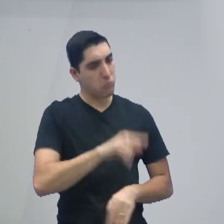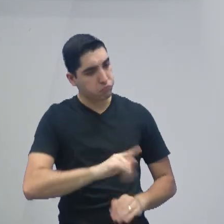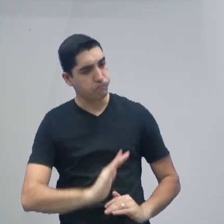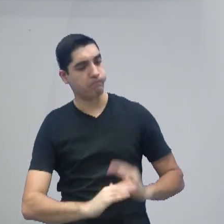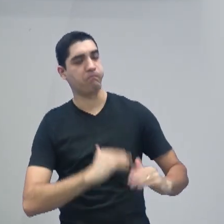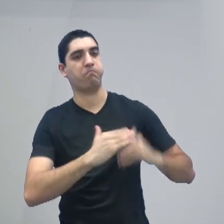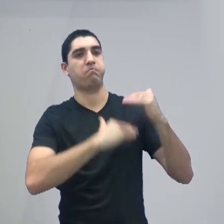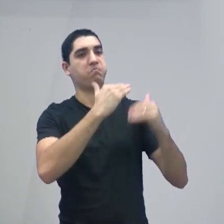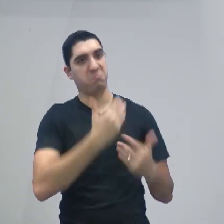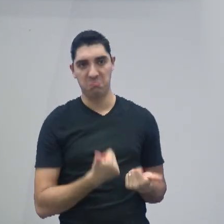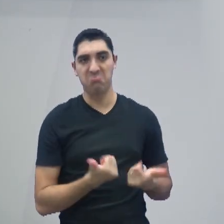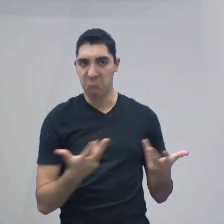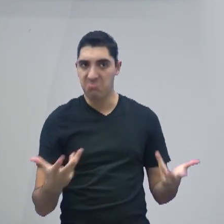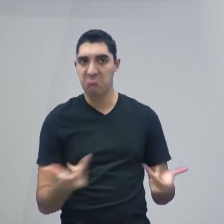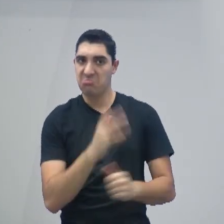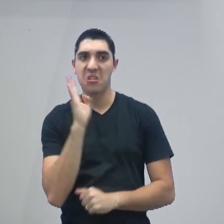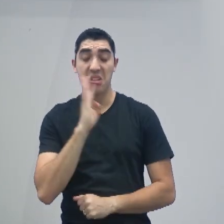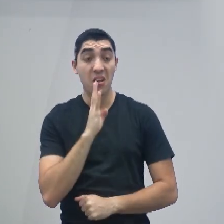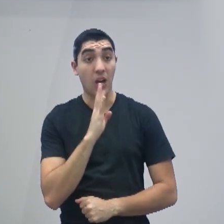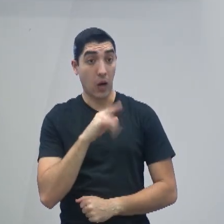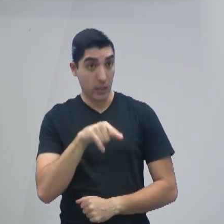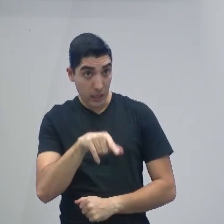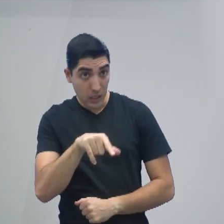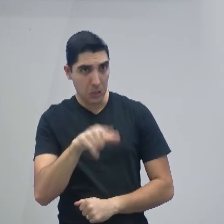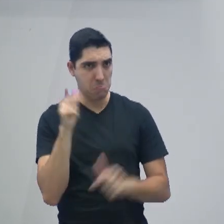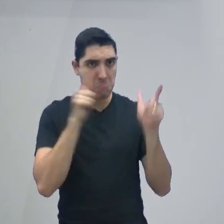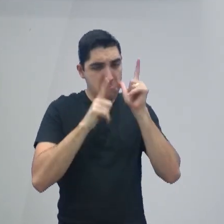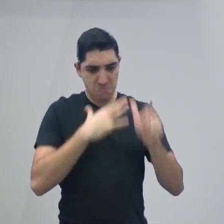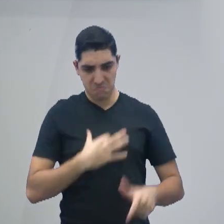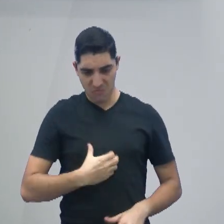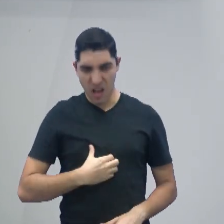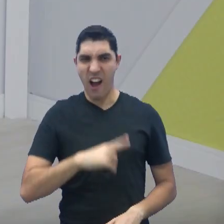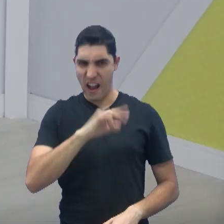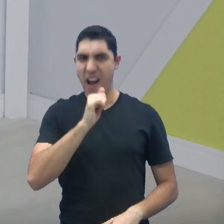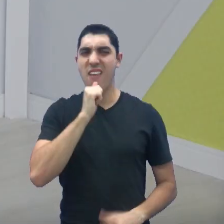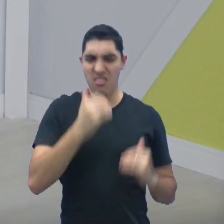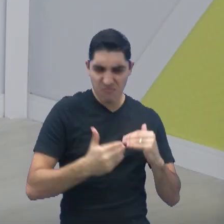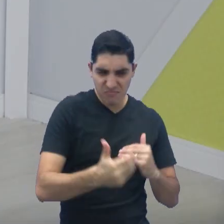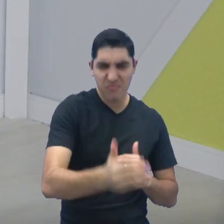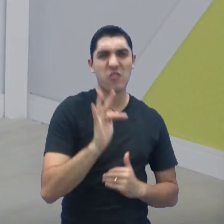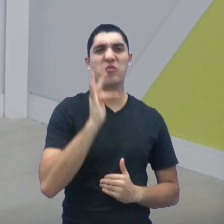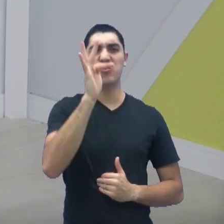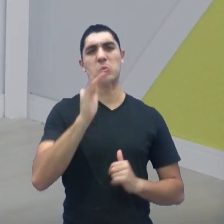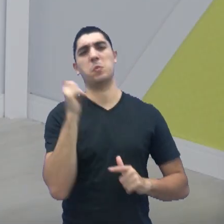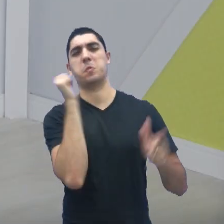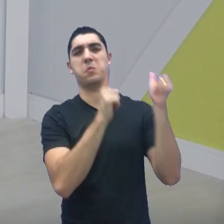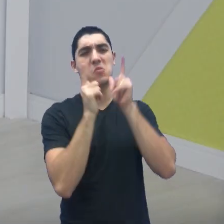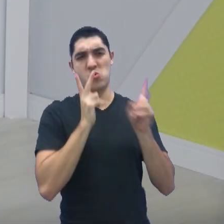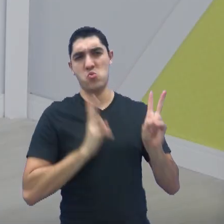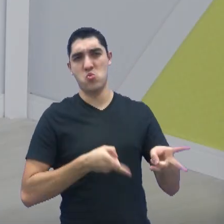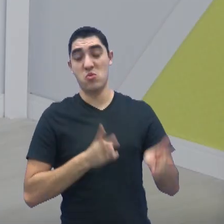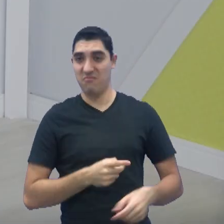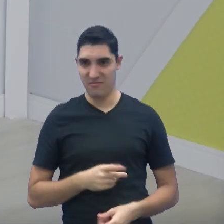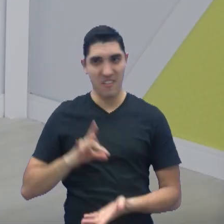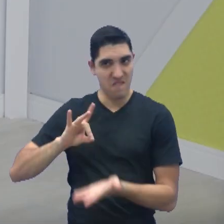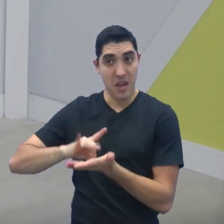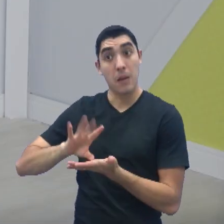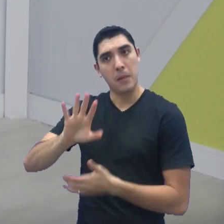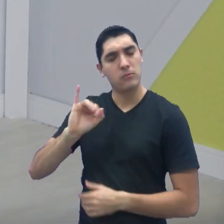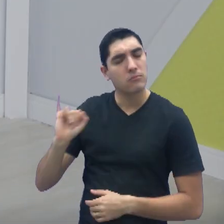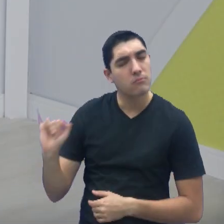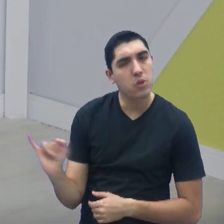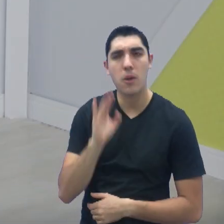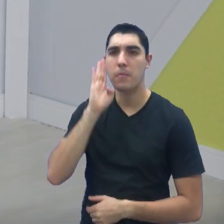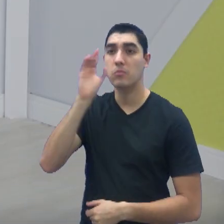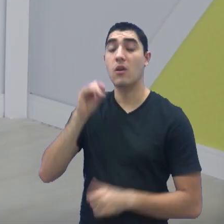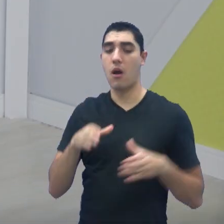e eu tenho certeza que esse quadro de medalhas vai crescer muito ainda, Vieira. Não tenho dúvida. E o mais importante, primeiro, é o apoio familiar, né? A gente sempre ouve